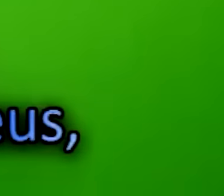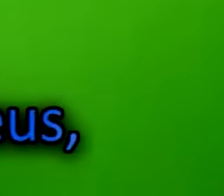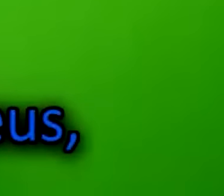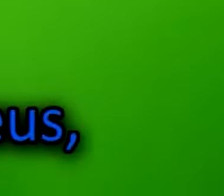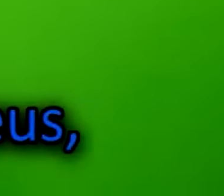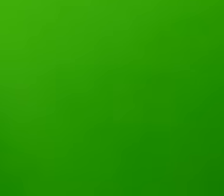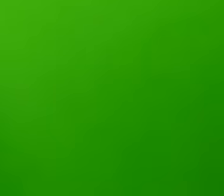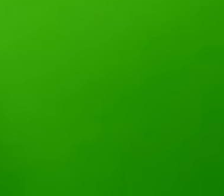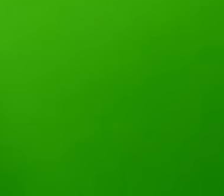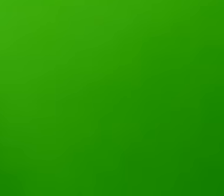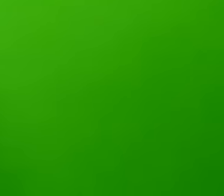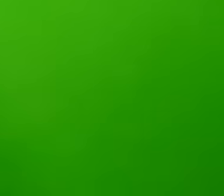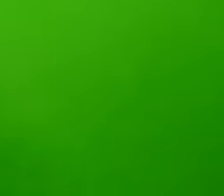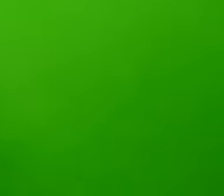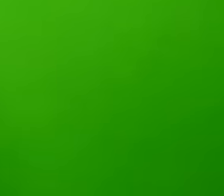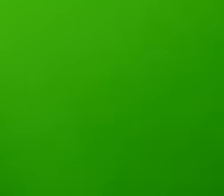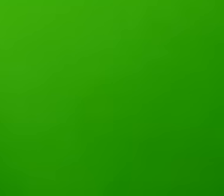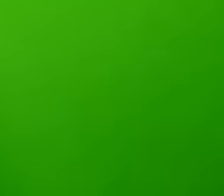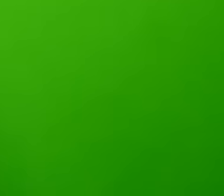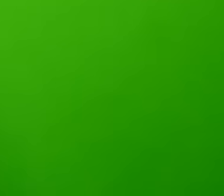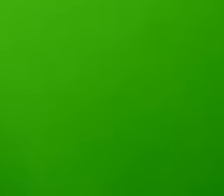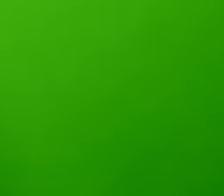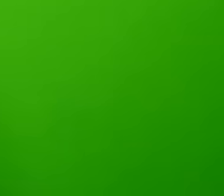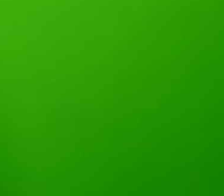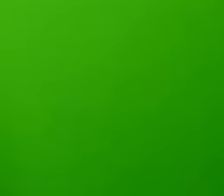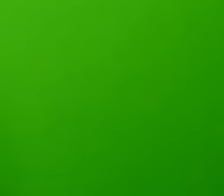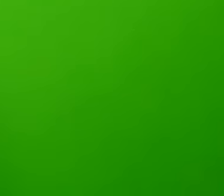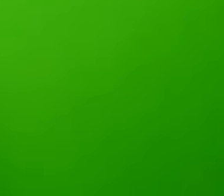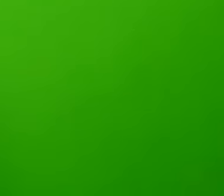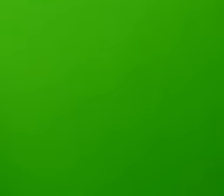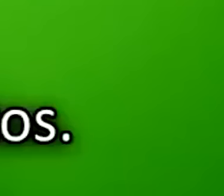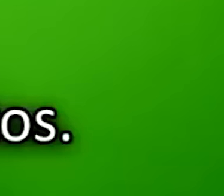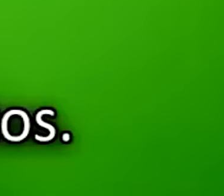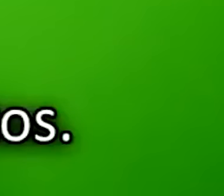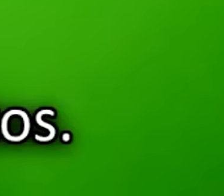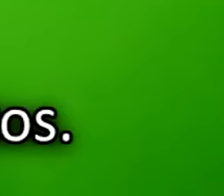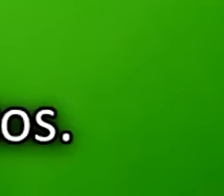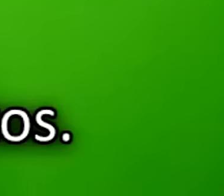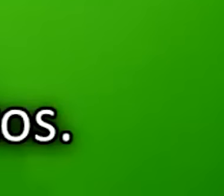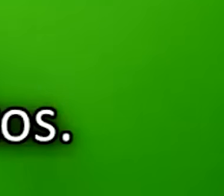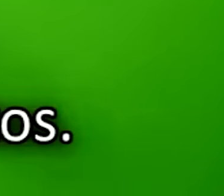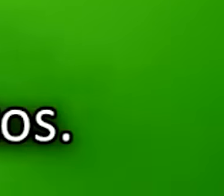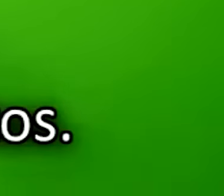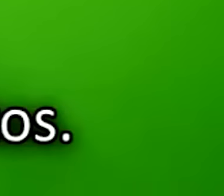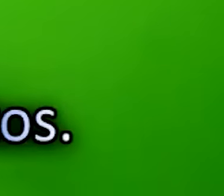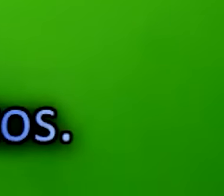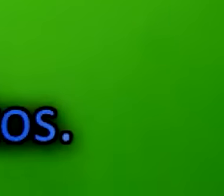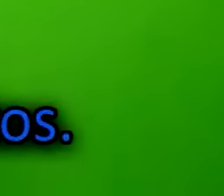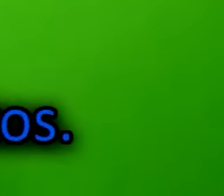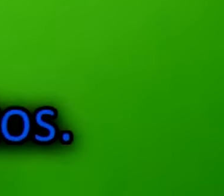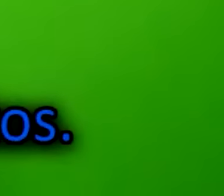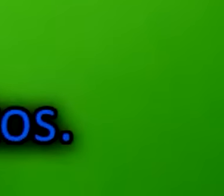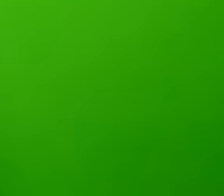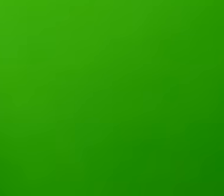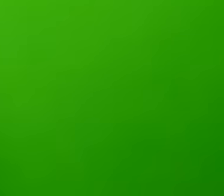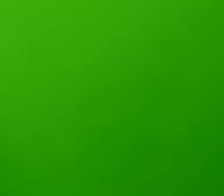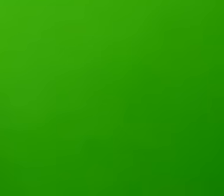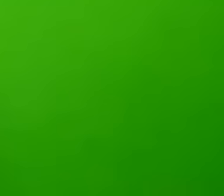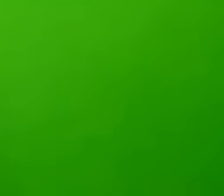à direita de Deus, Pai Todo-Poderoso, de onde virá para julgar os vivos e os